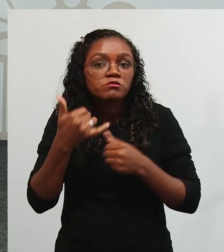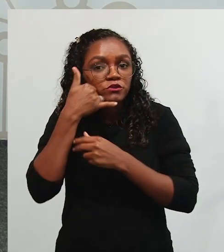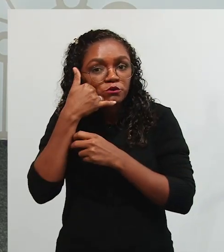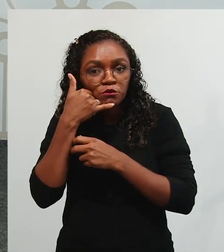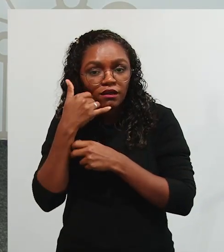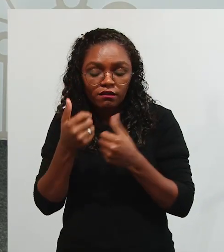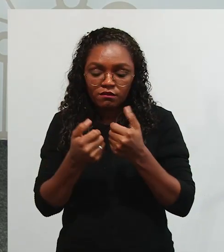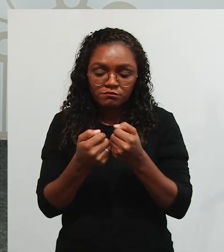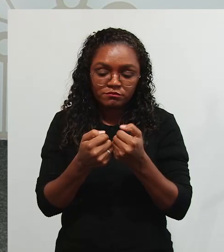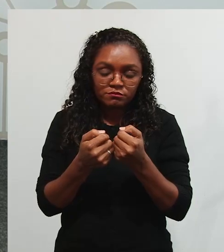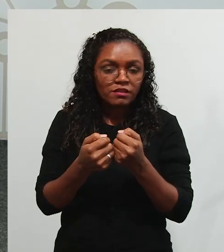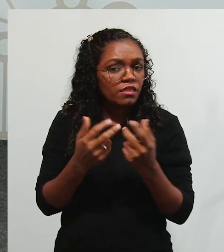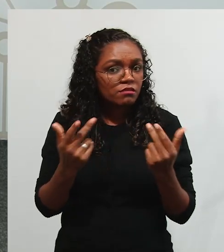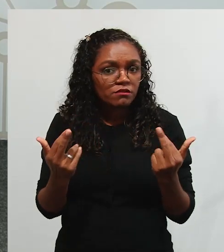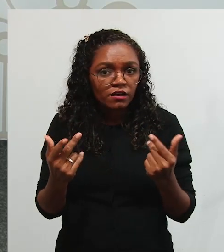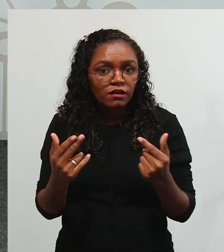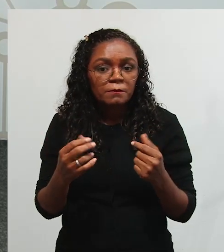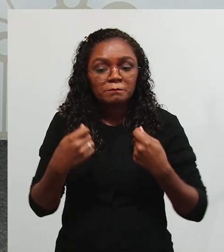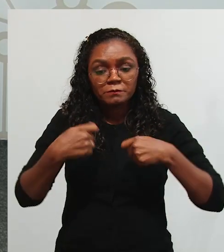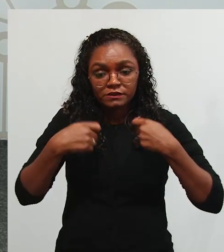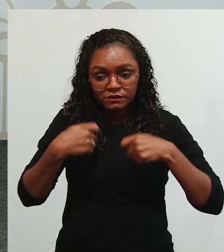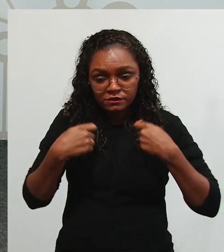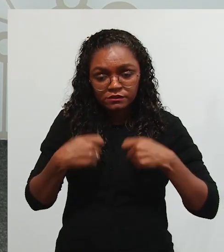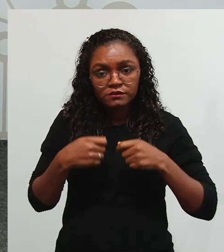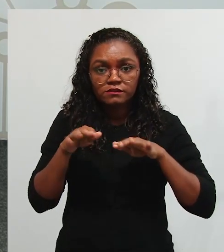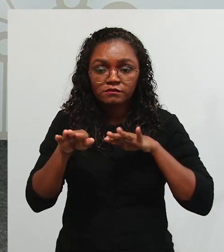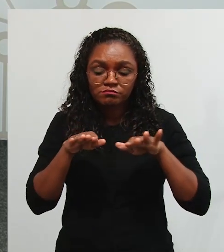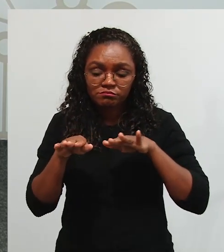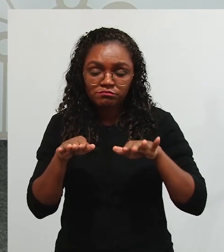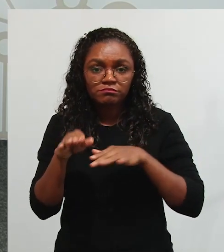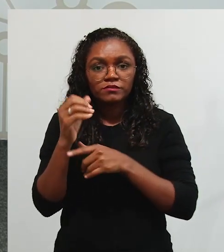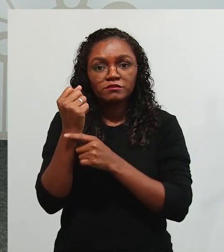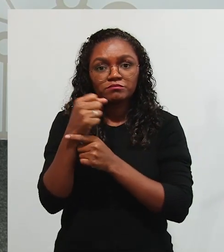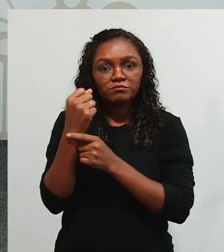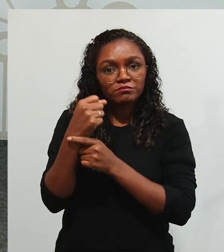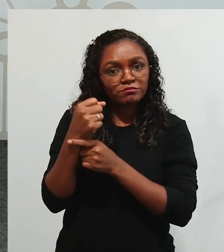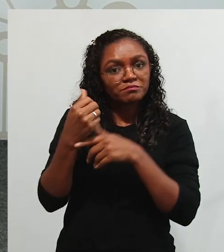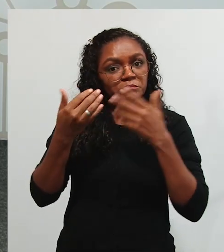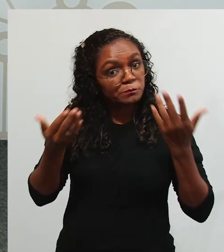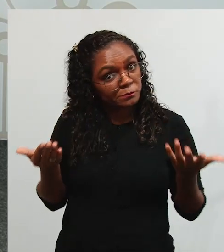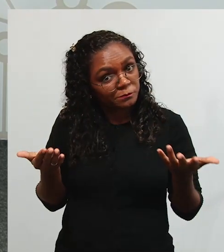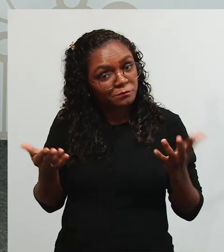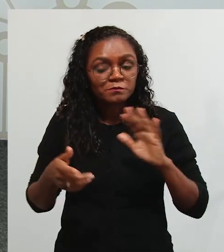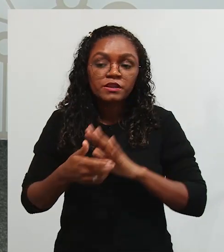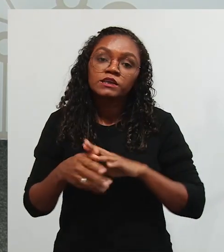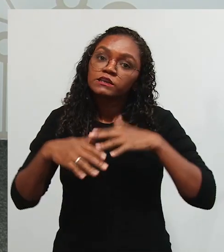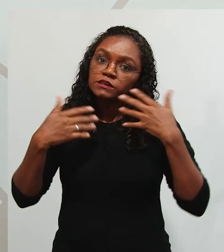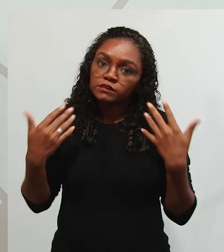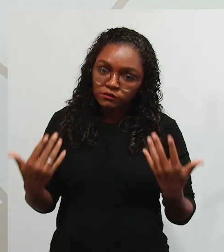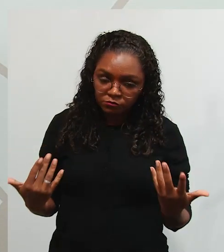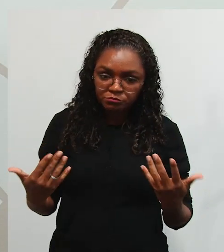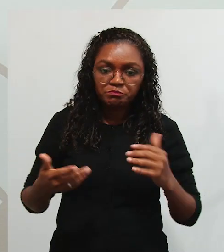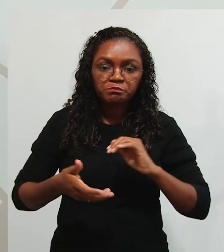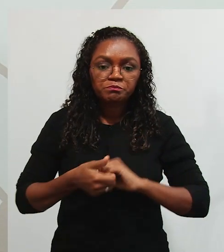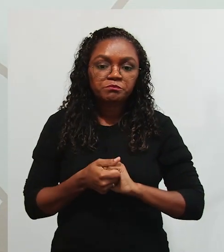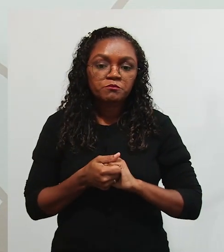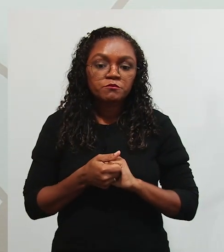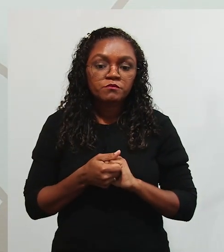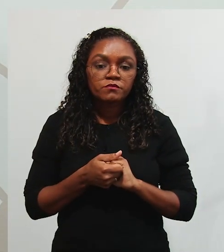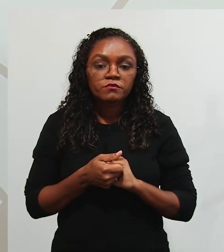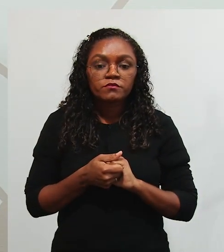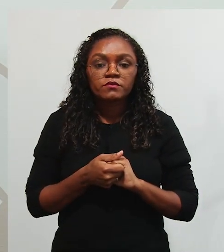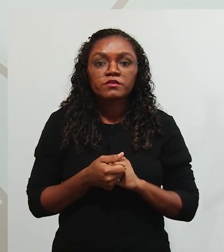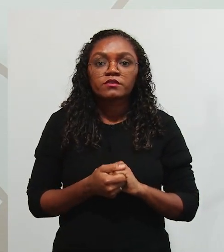envolve alguma espécie de destreza motora, um tipo de coordenação. Então, à medida que a